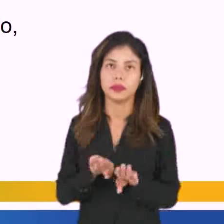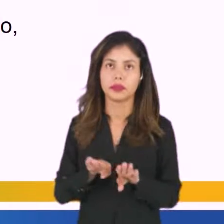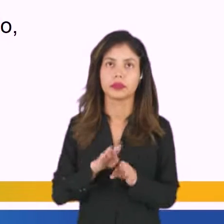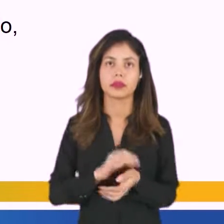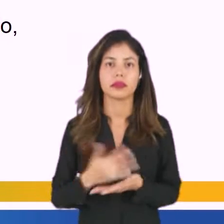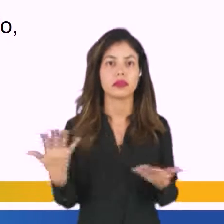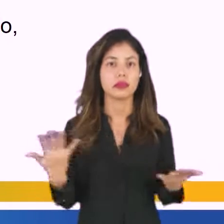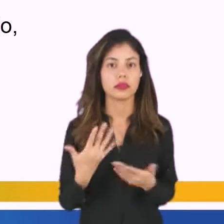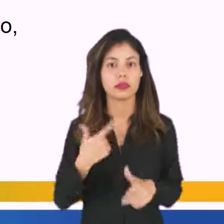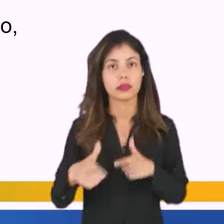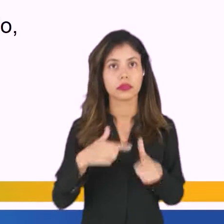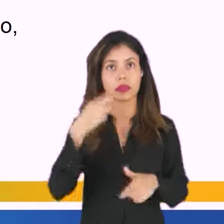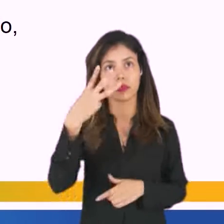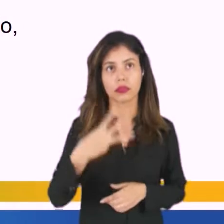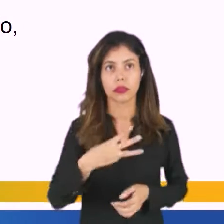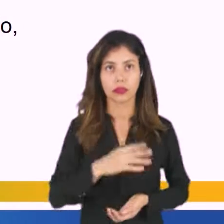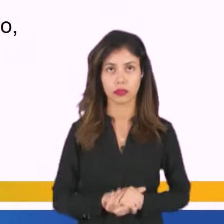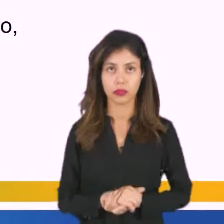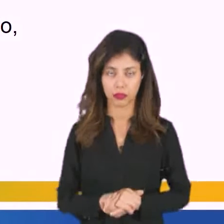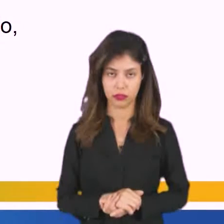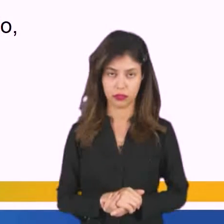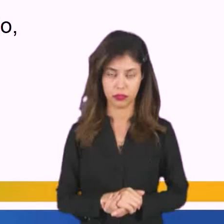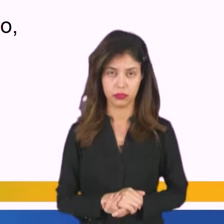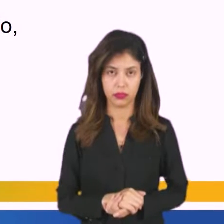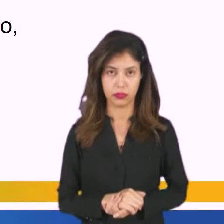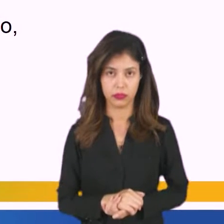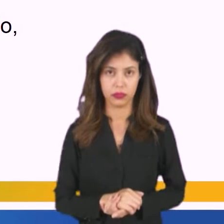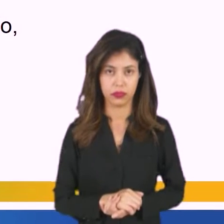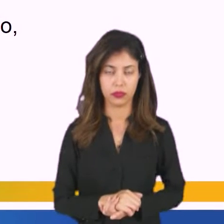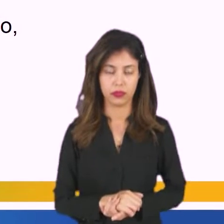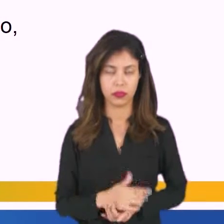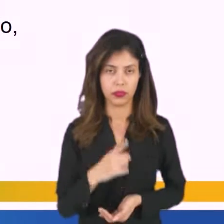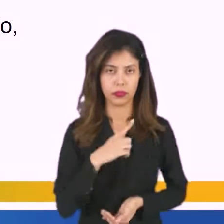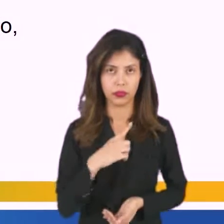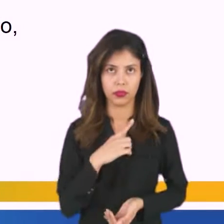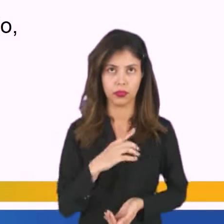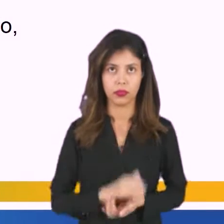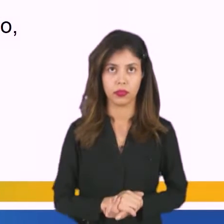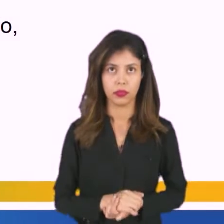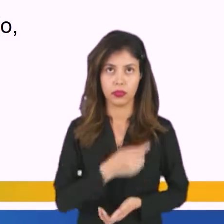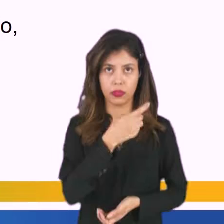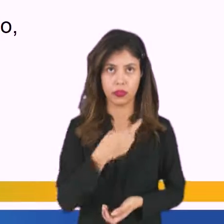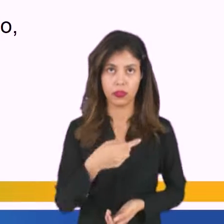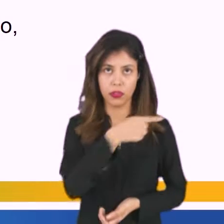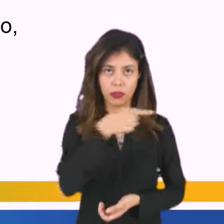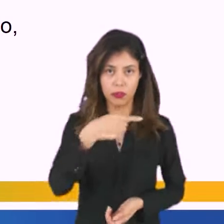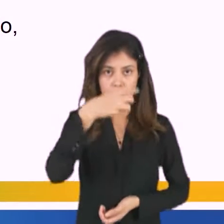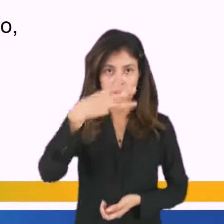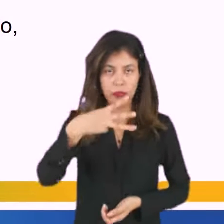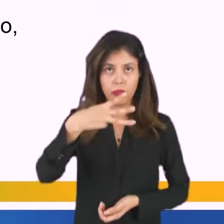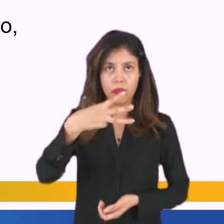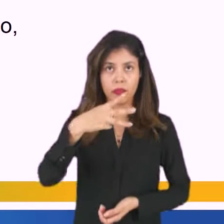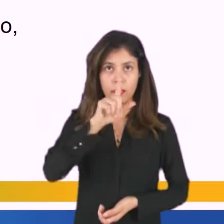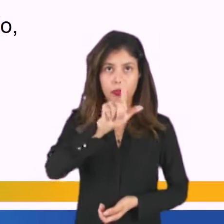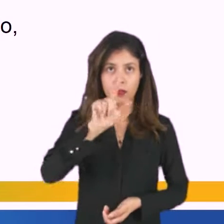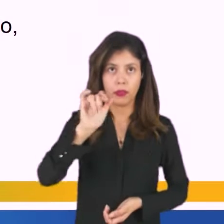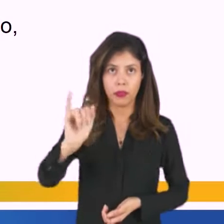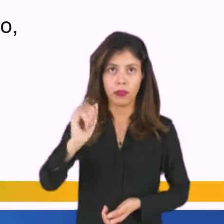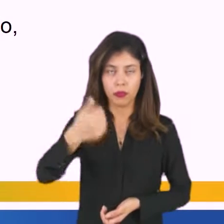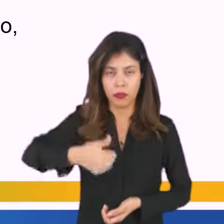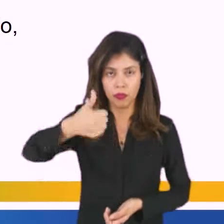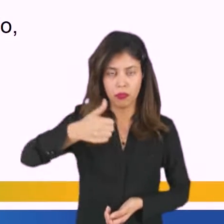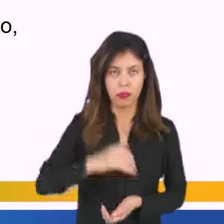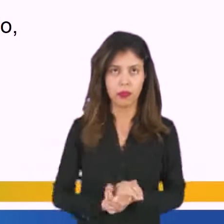também. E agora nós vamos trabalhar a terceira, onde nós temos ali o menos 3 vezes L1, que